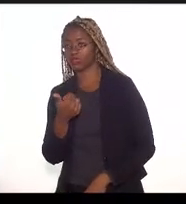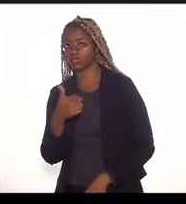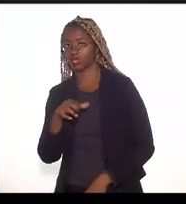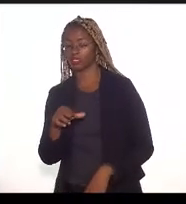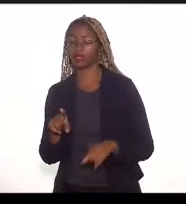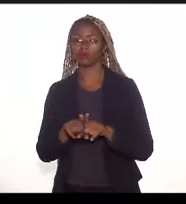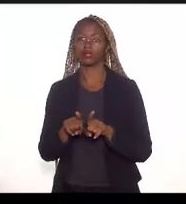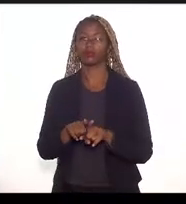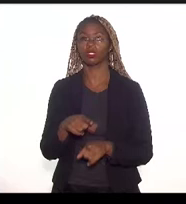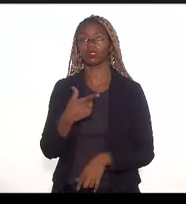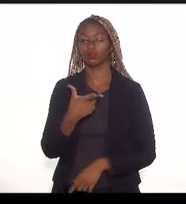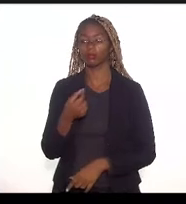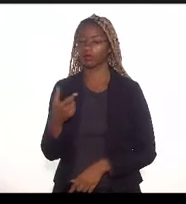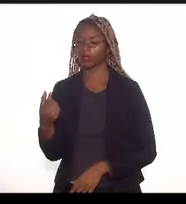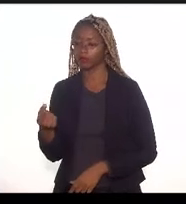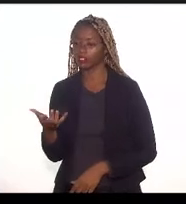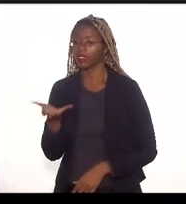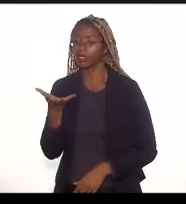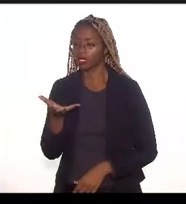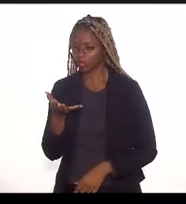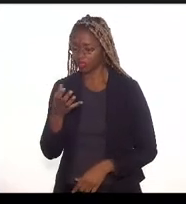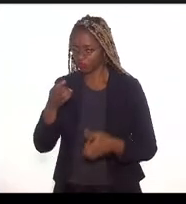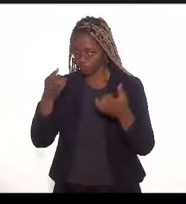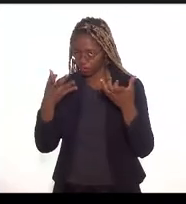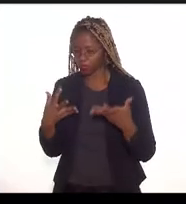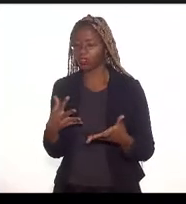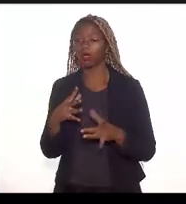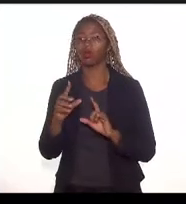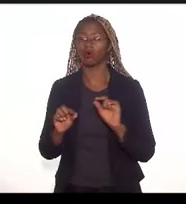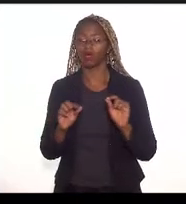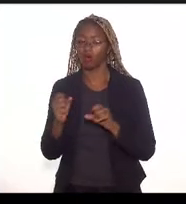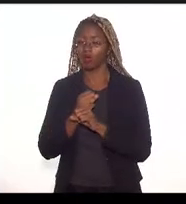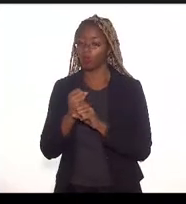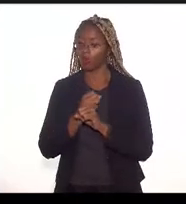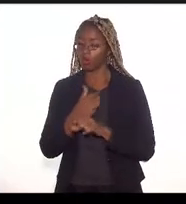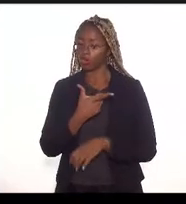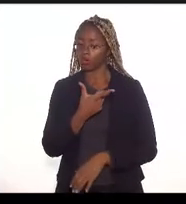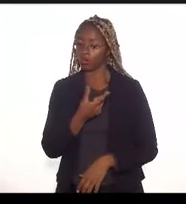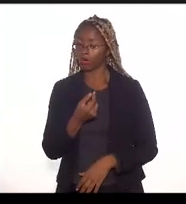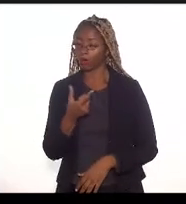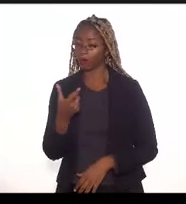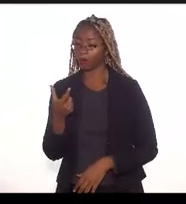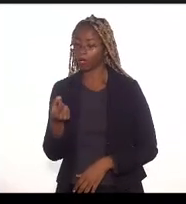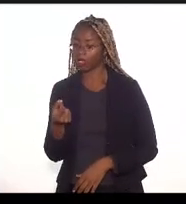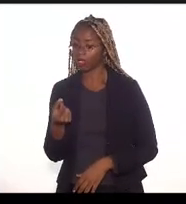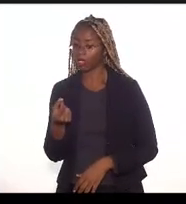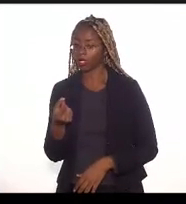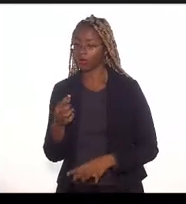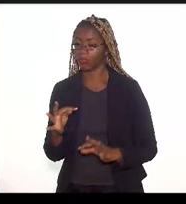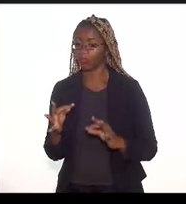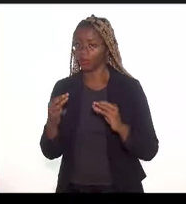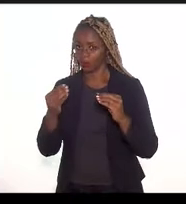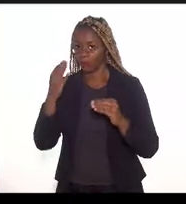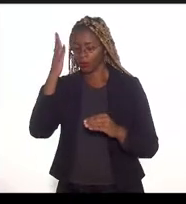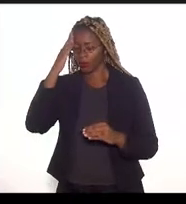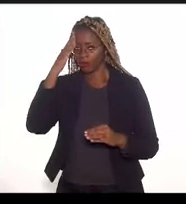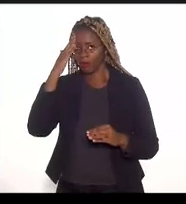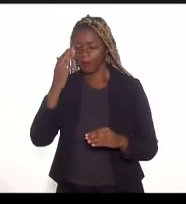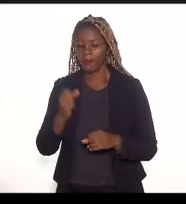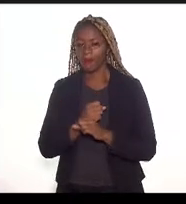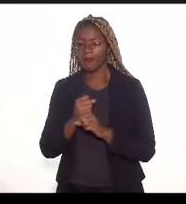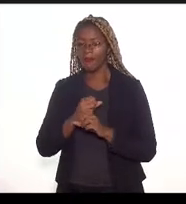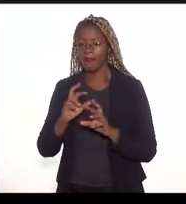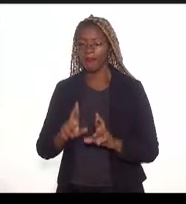2019-2020, gostaria de fazer um pequeno adendo que o ano de 2020, como todos sabem, foi um ano atípico em